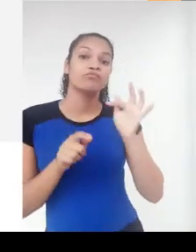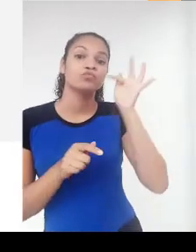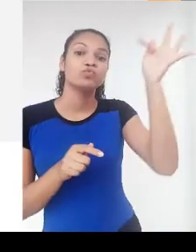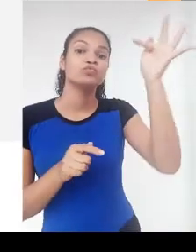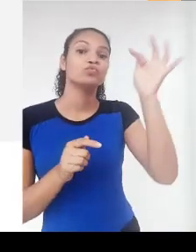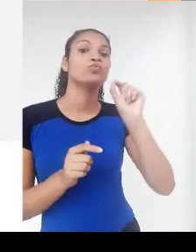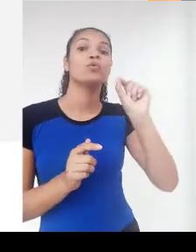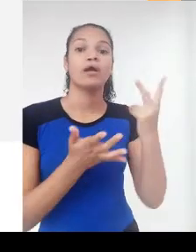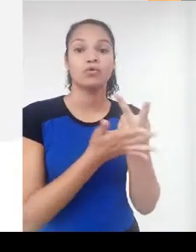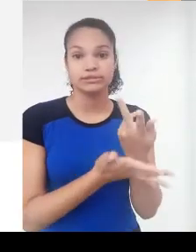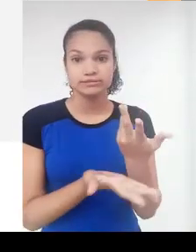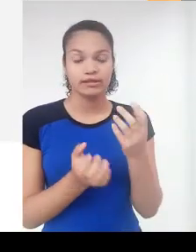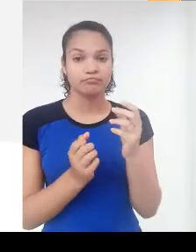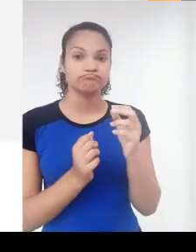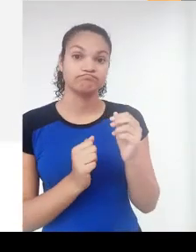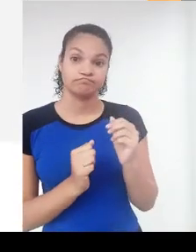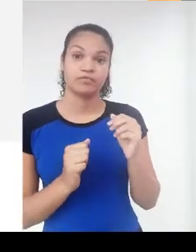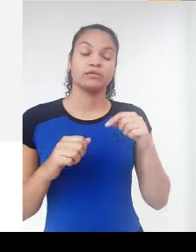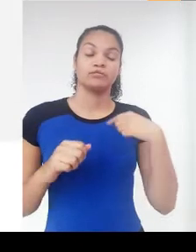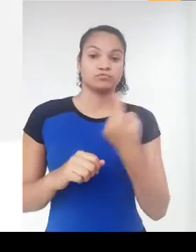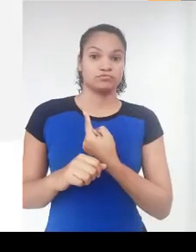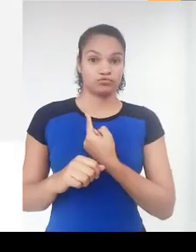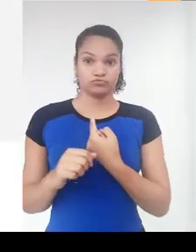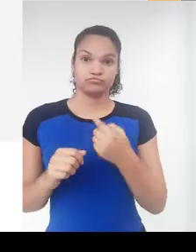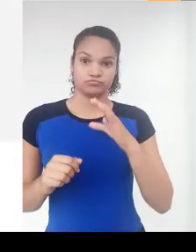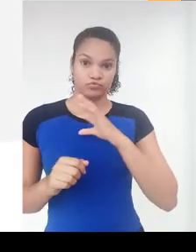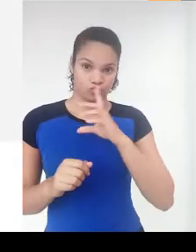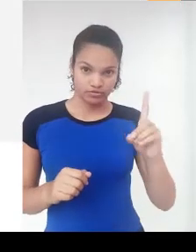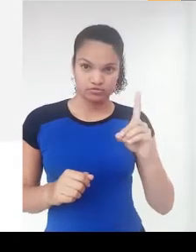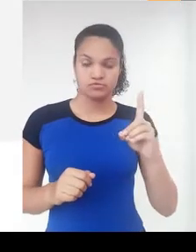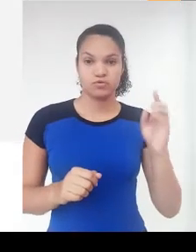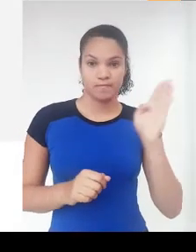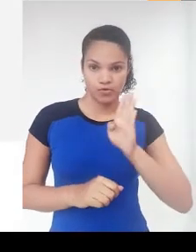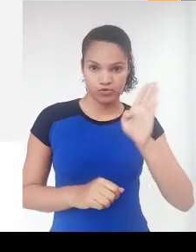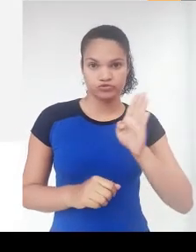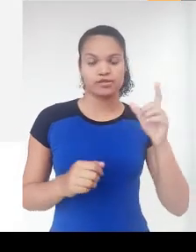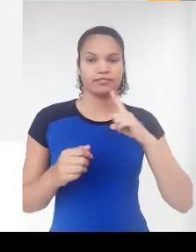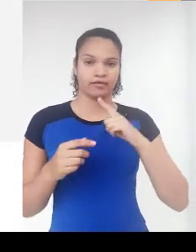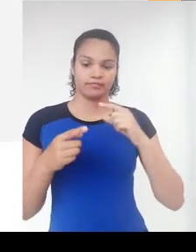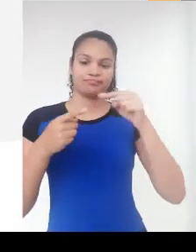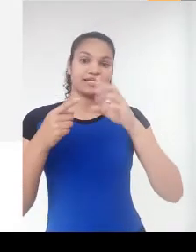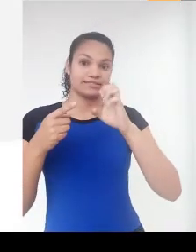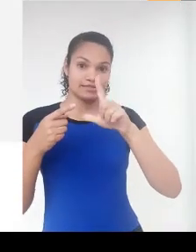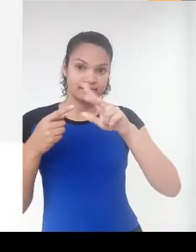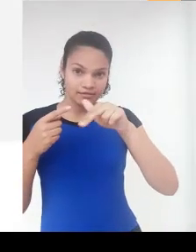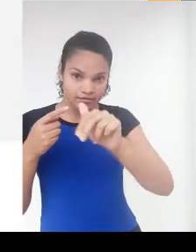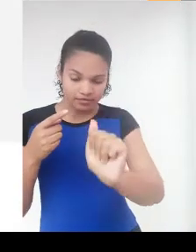cenários para o futuro. Então, a coordenação de biologia é composta pela professora